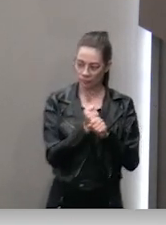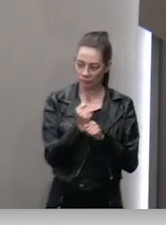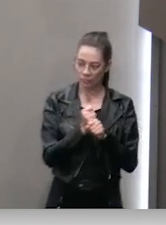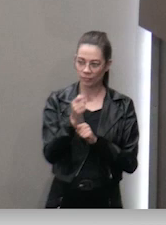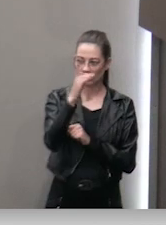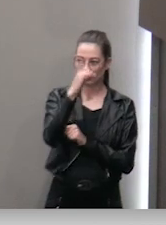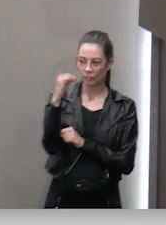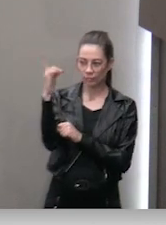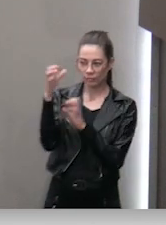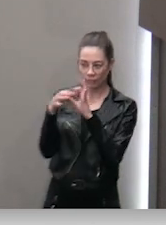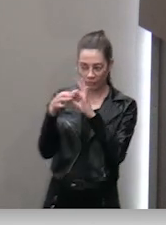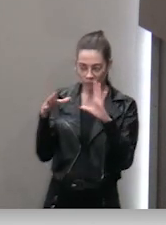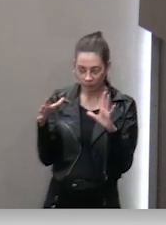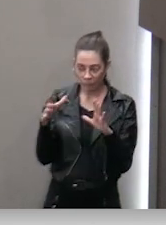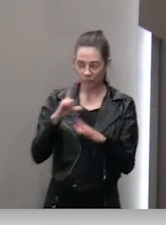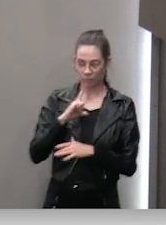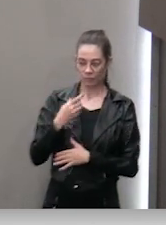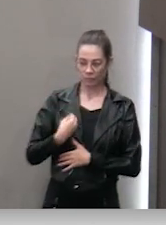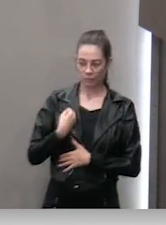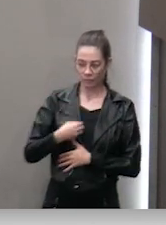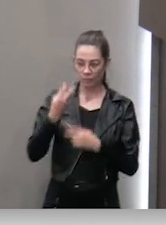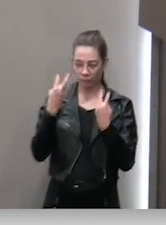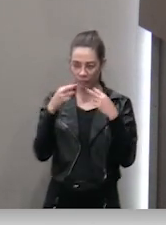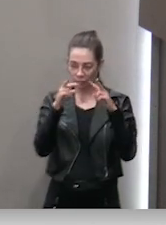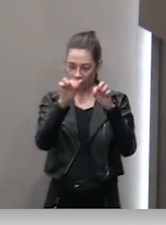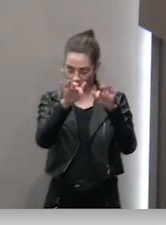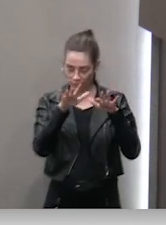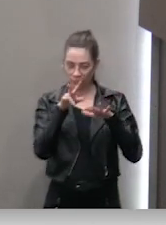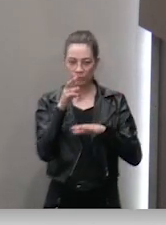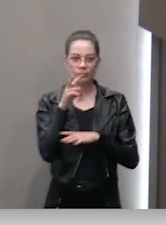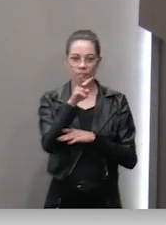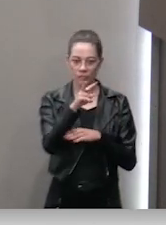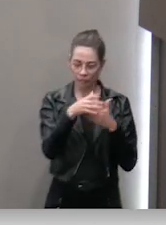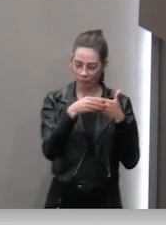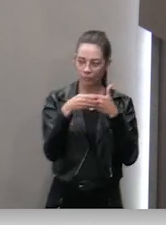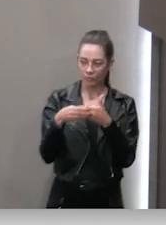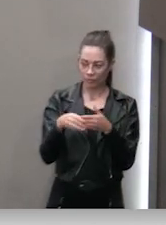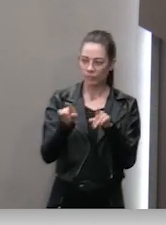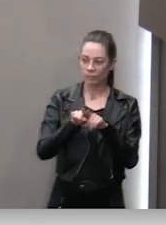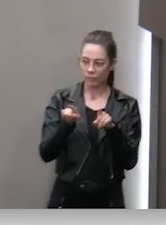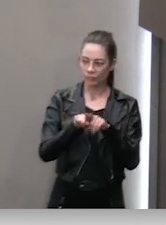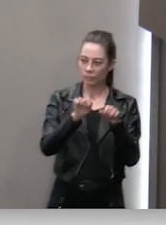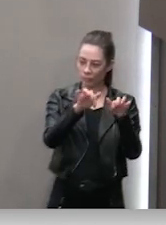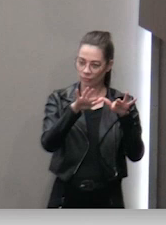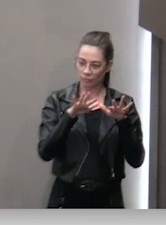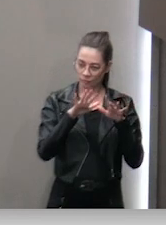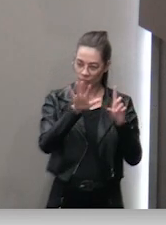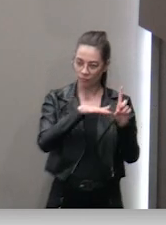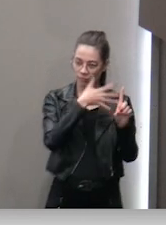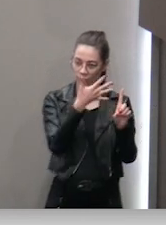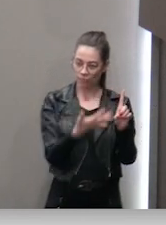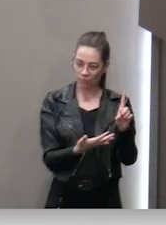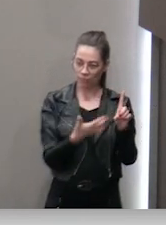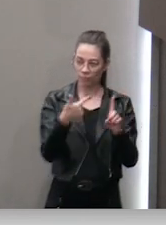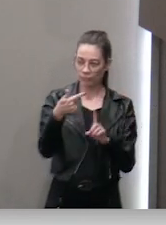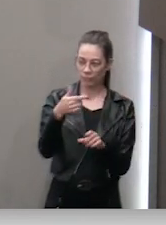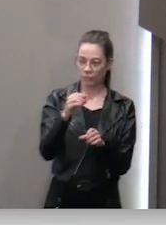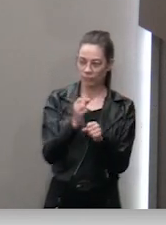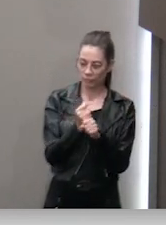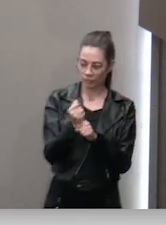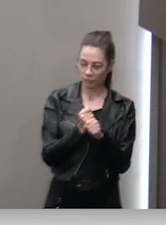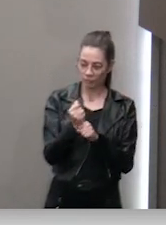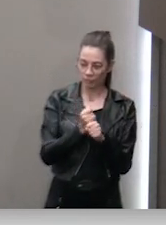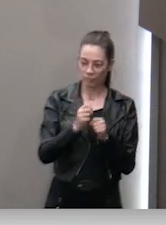se Deus me permitir, estarei aqui para estar na plateia ali, acompanhando uma sessão que homenageie os 70 anos